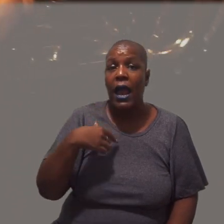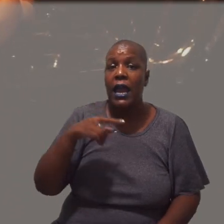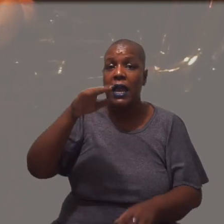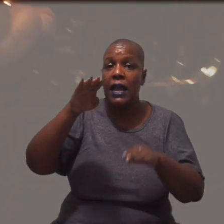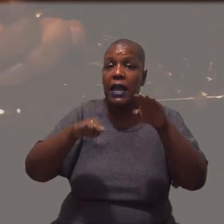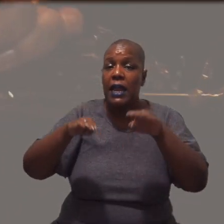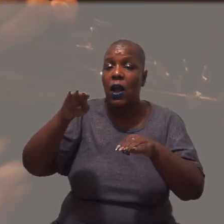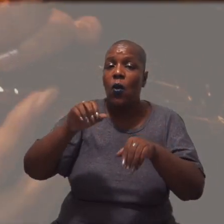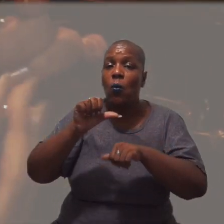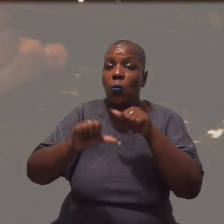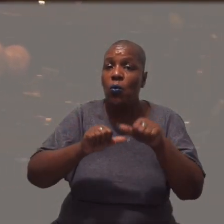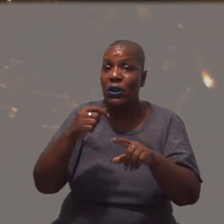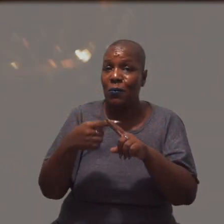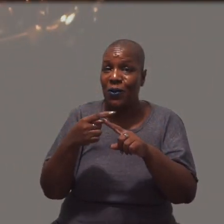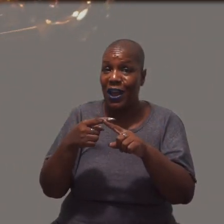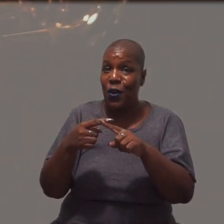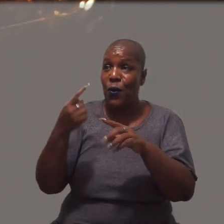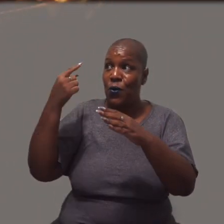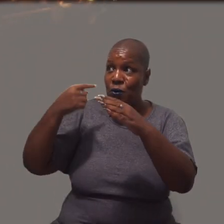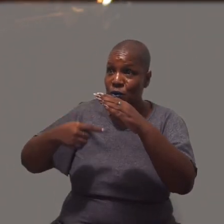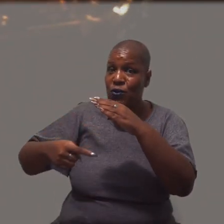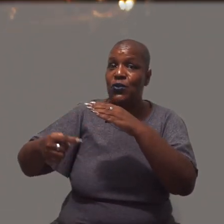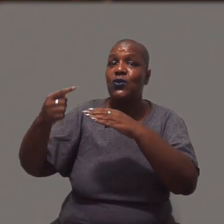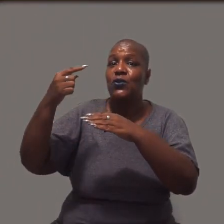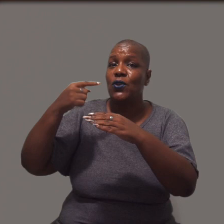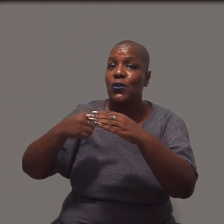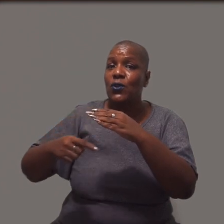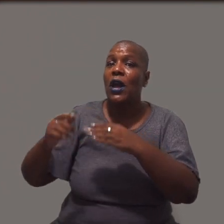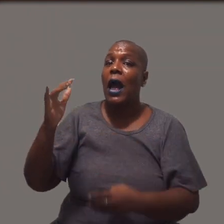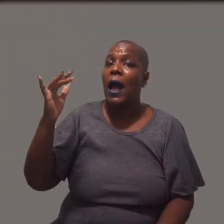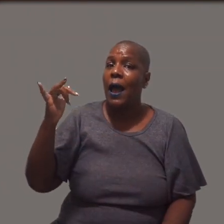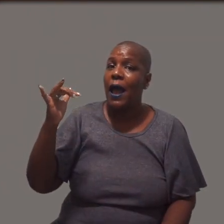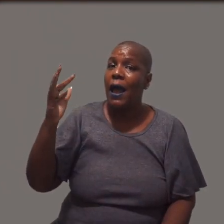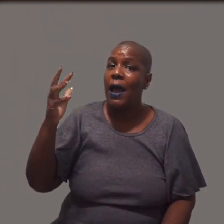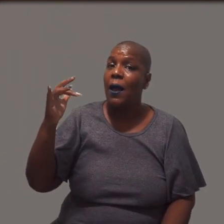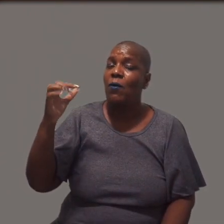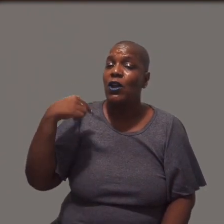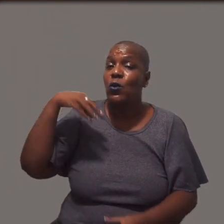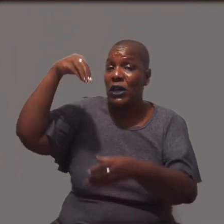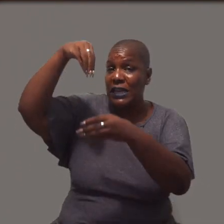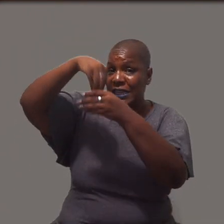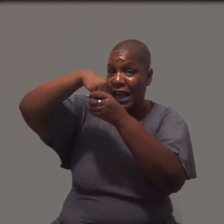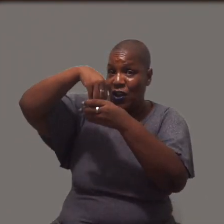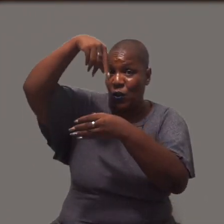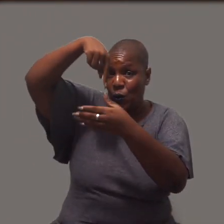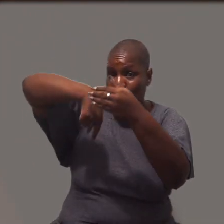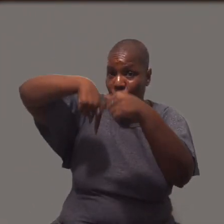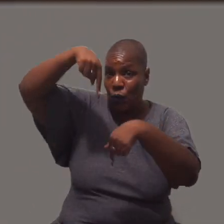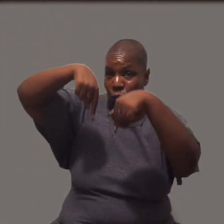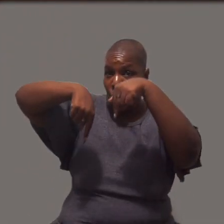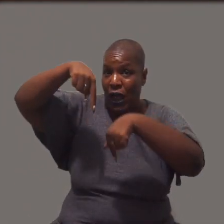muda de tamanho, porque o som passa pelas bombas. Quando a gente aperta o pisto, acontece que dentro do pisto